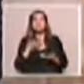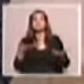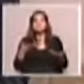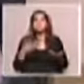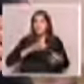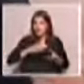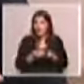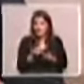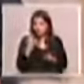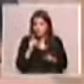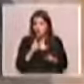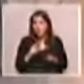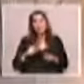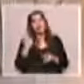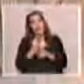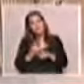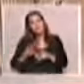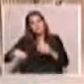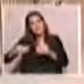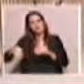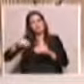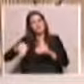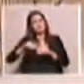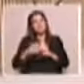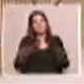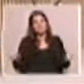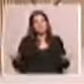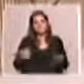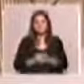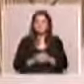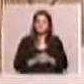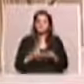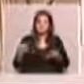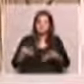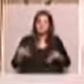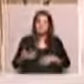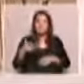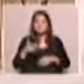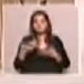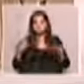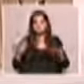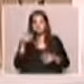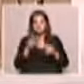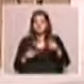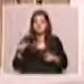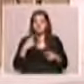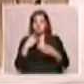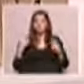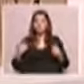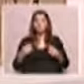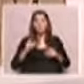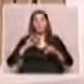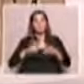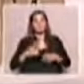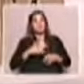é por todos os condicionantes a montante que nós temos. E, de facto, muitas das pessoas começam a ser